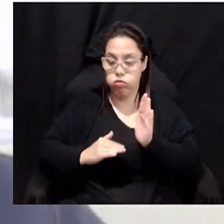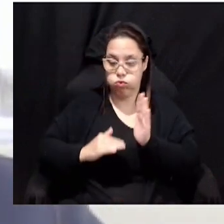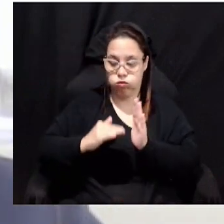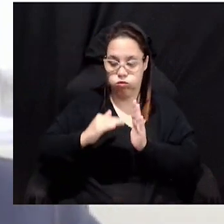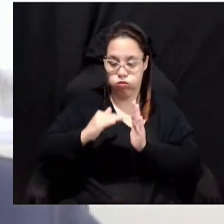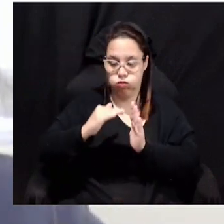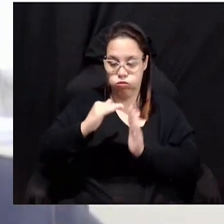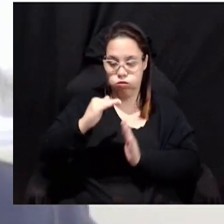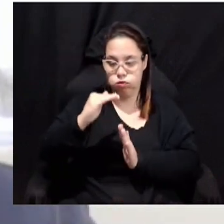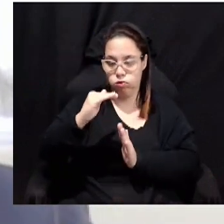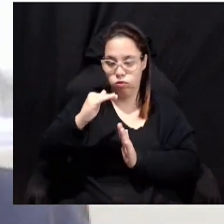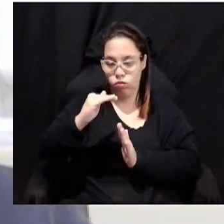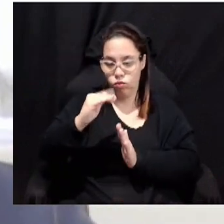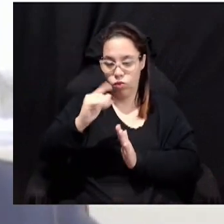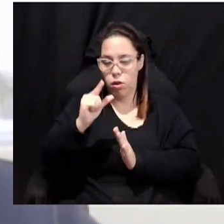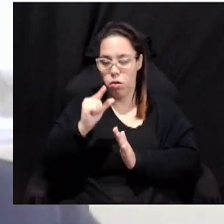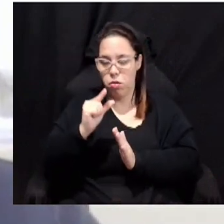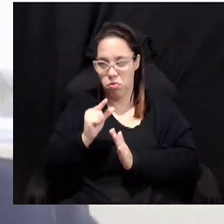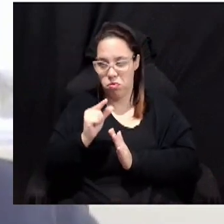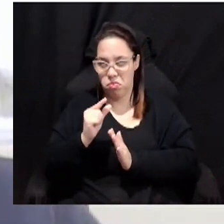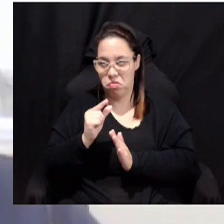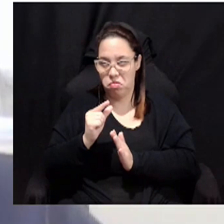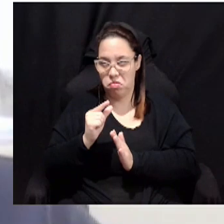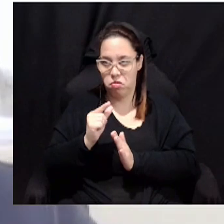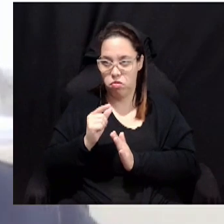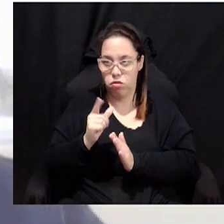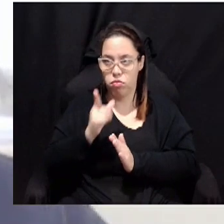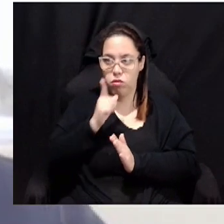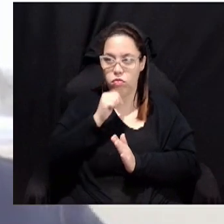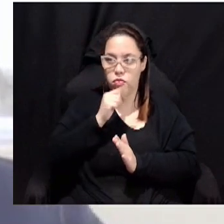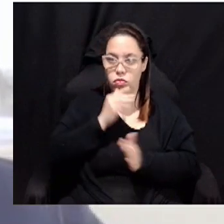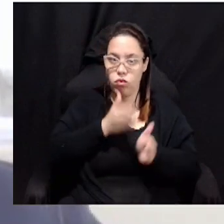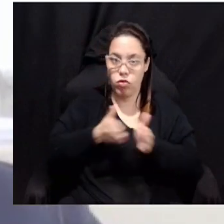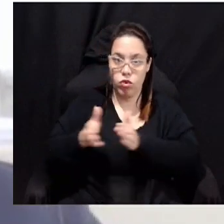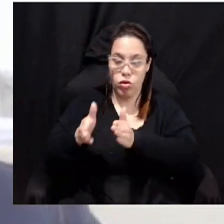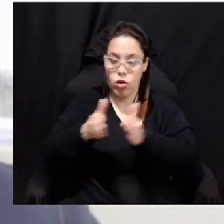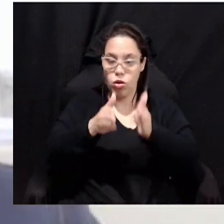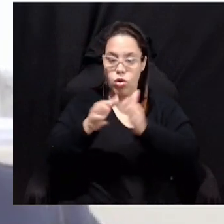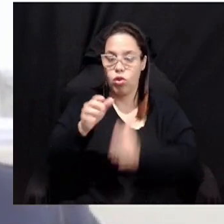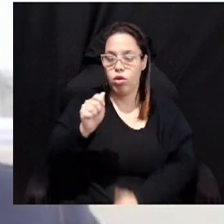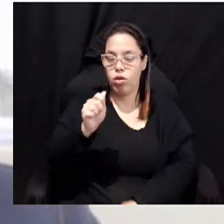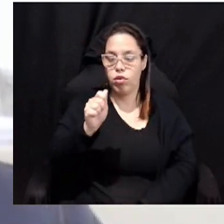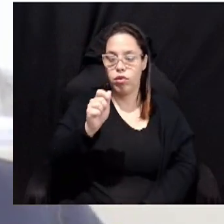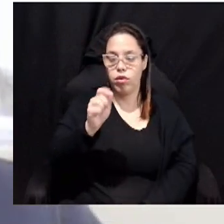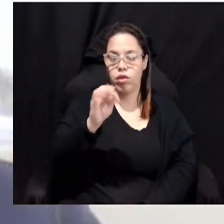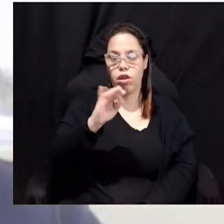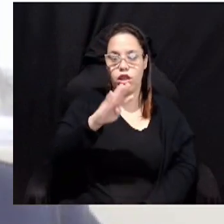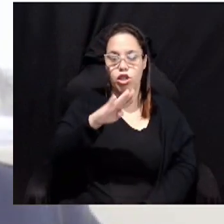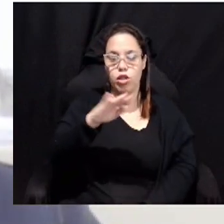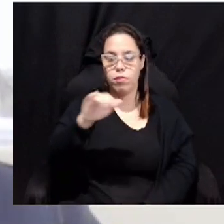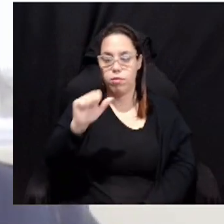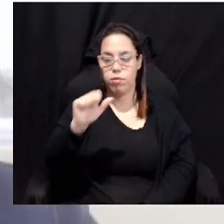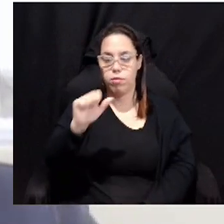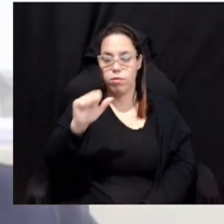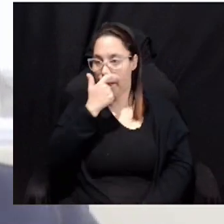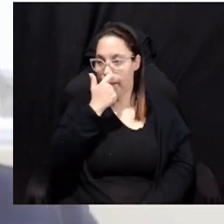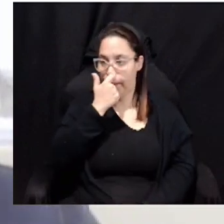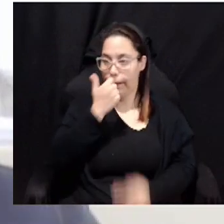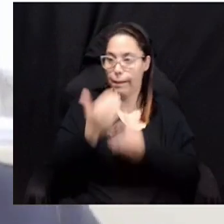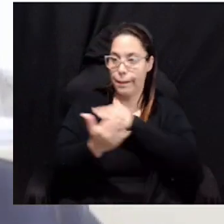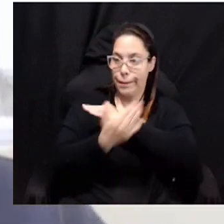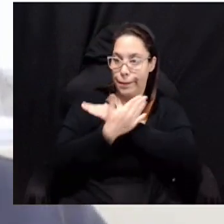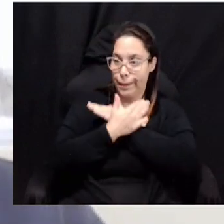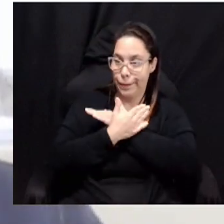a menor retirada de recurso hídrico do rio Atibaia, ela nos auxilia no tempo